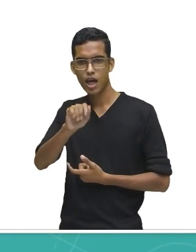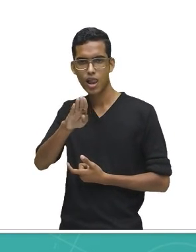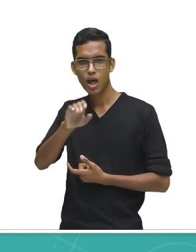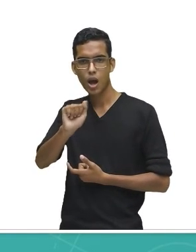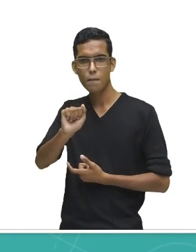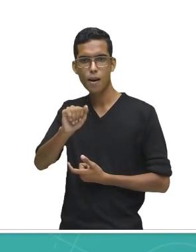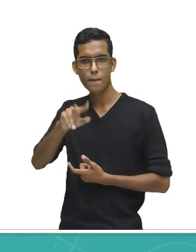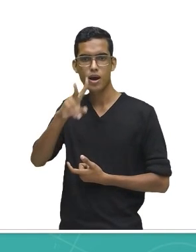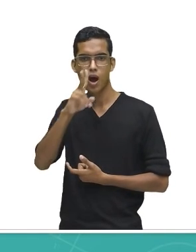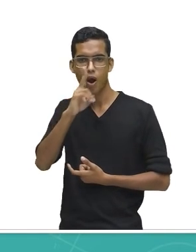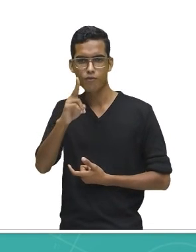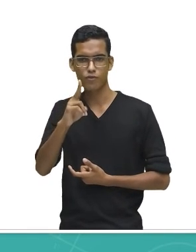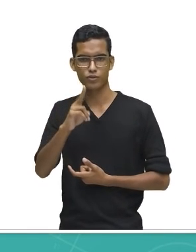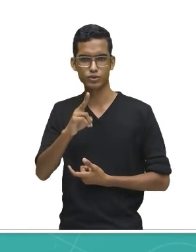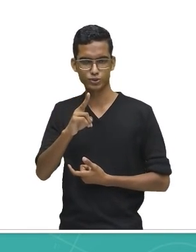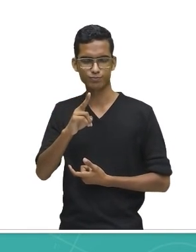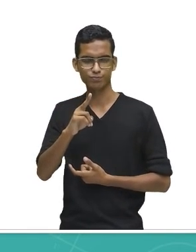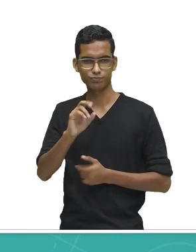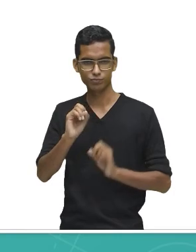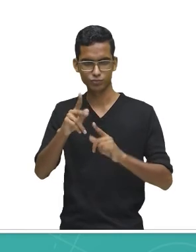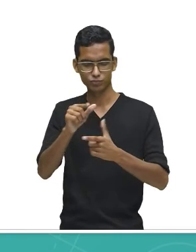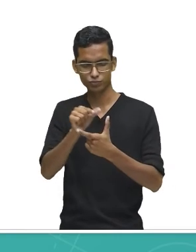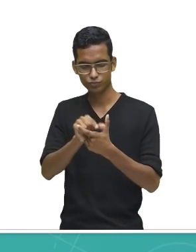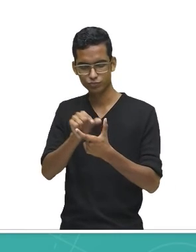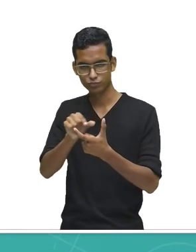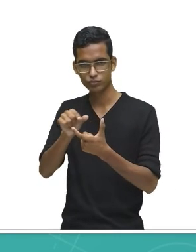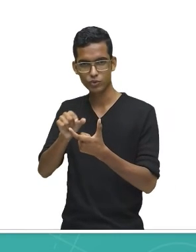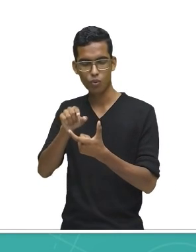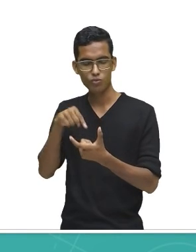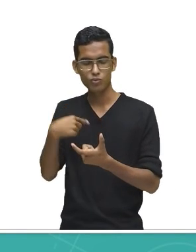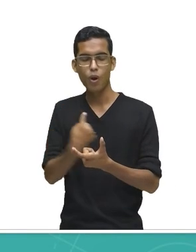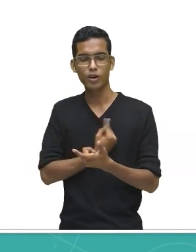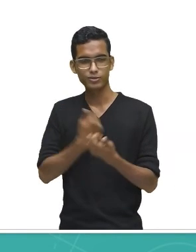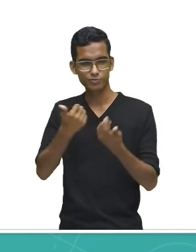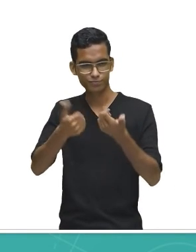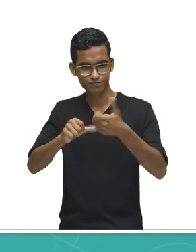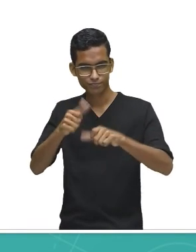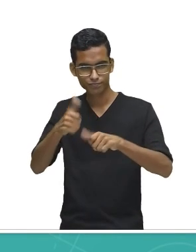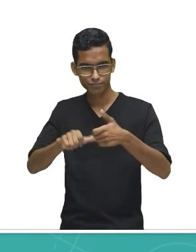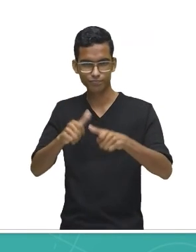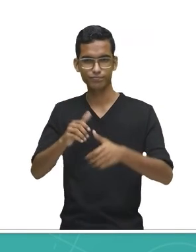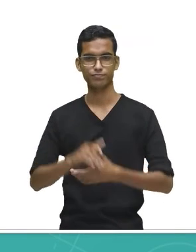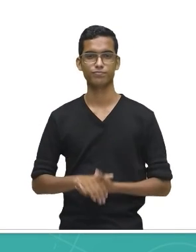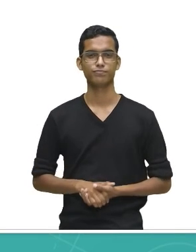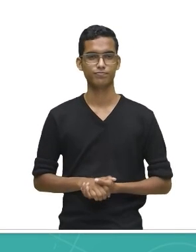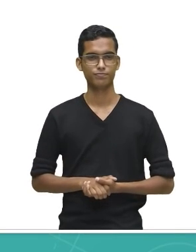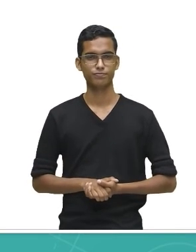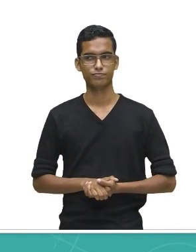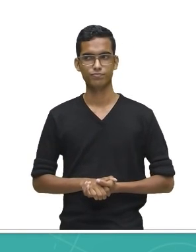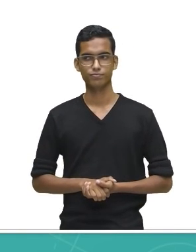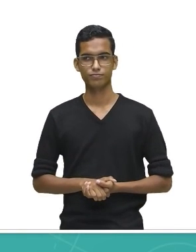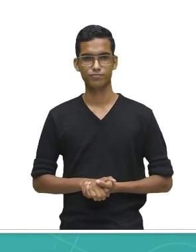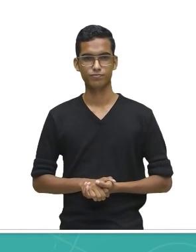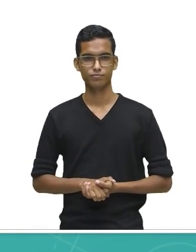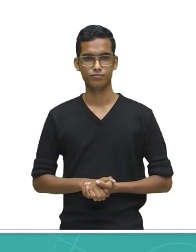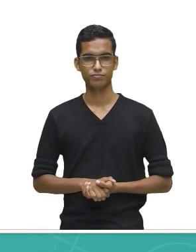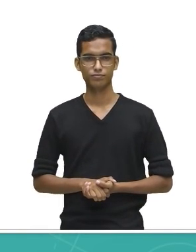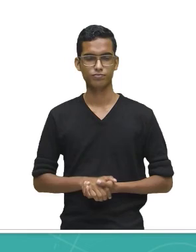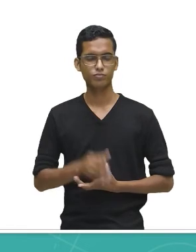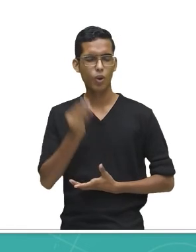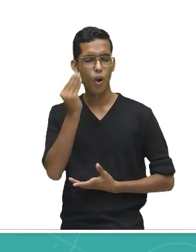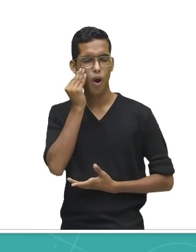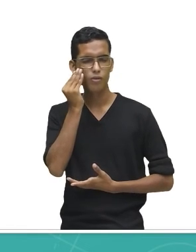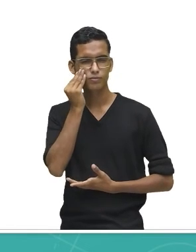protótipo, gratuito. Então nós vamos verificar as seguintes situações. Apenas